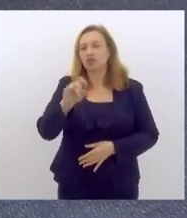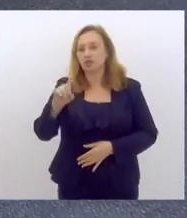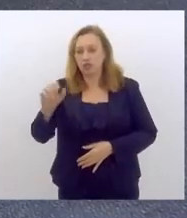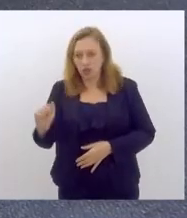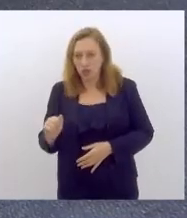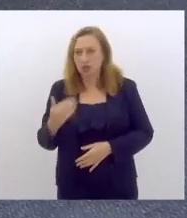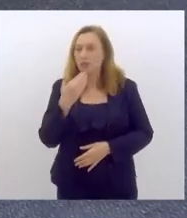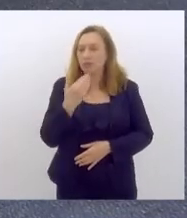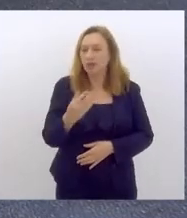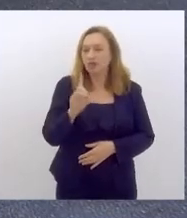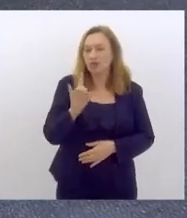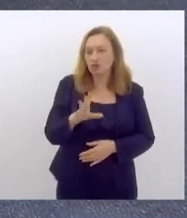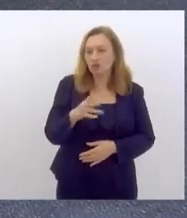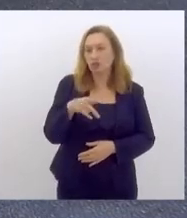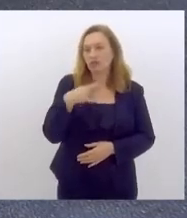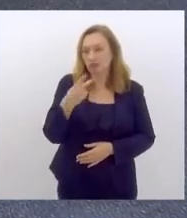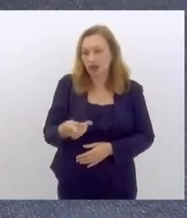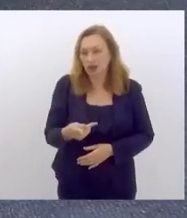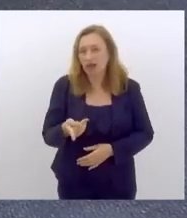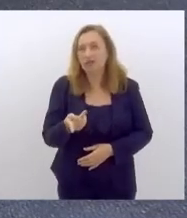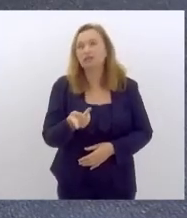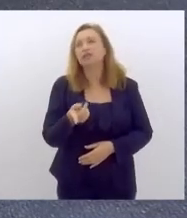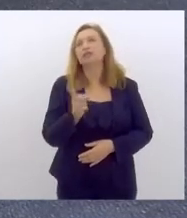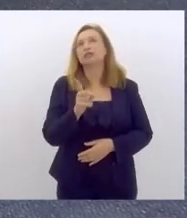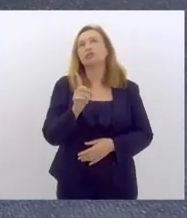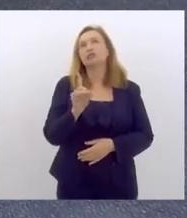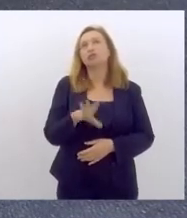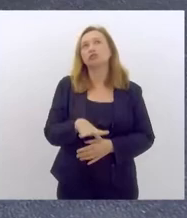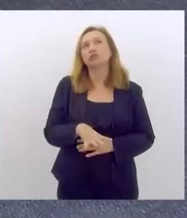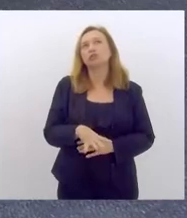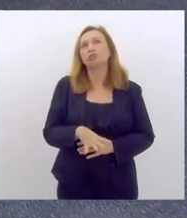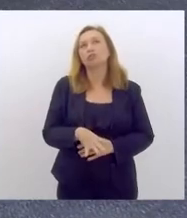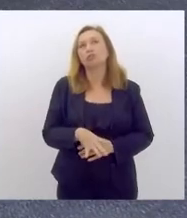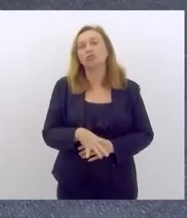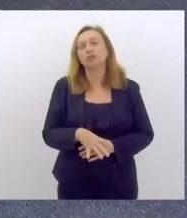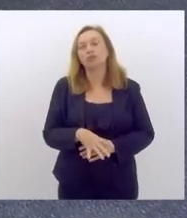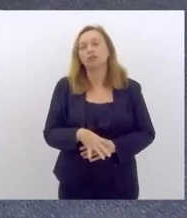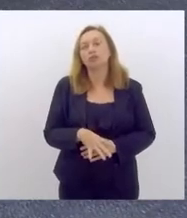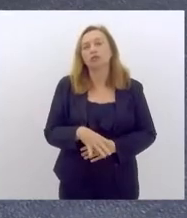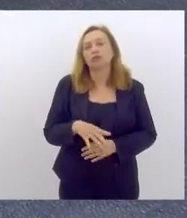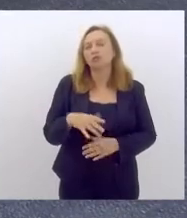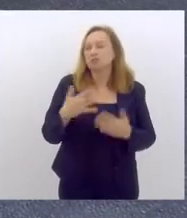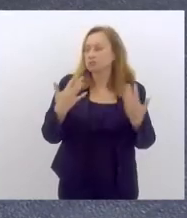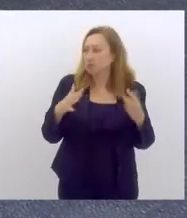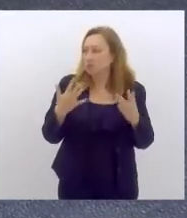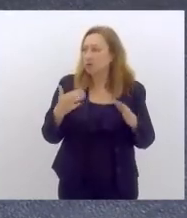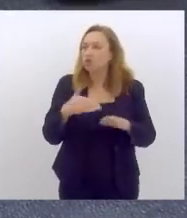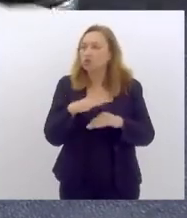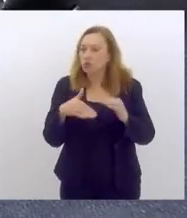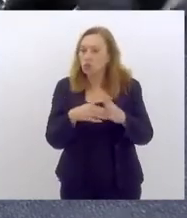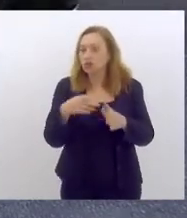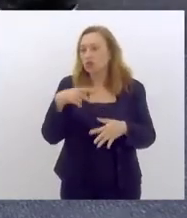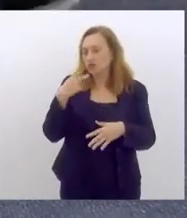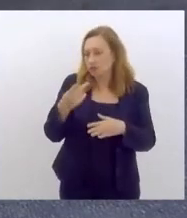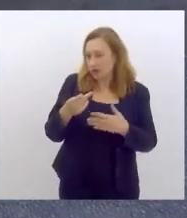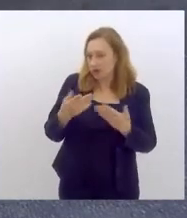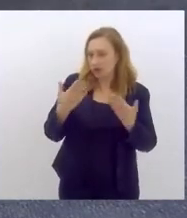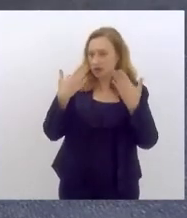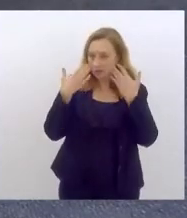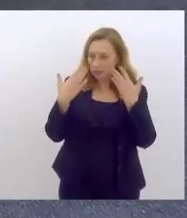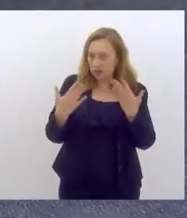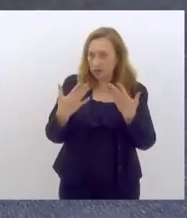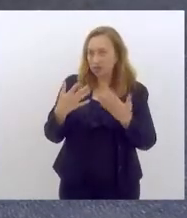pedi apenas essa parte, não só para corroborar todos os argumentos apresentados por